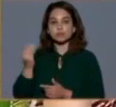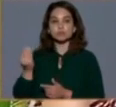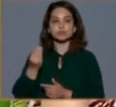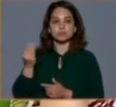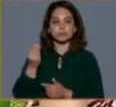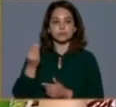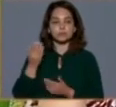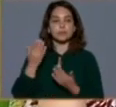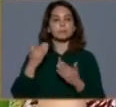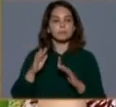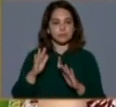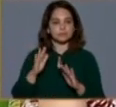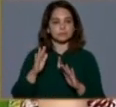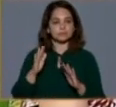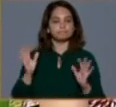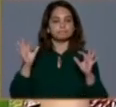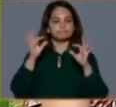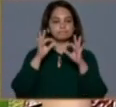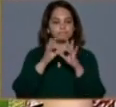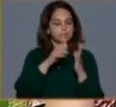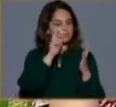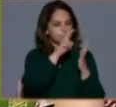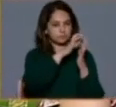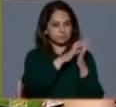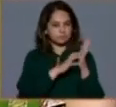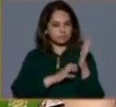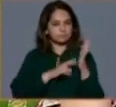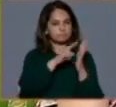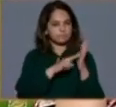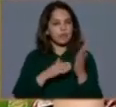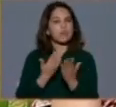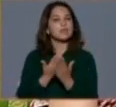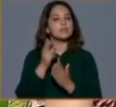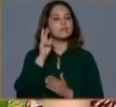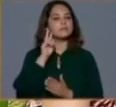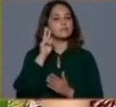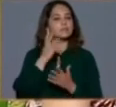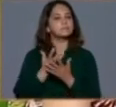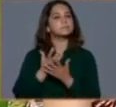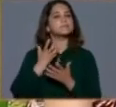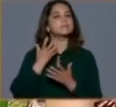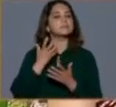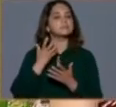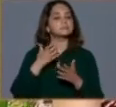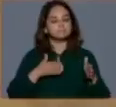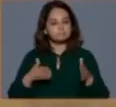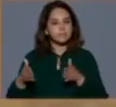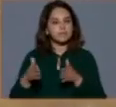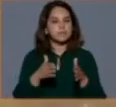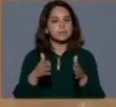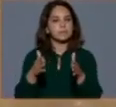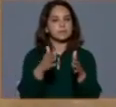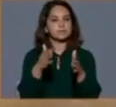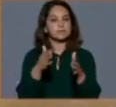Mas o Evangelho, na forma longa que vamos ler, também valoriza aquilo que sucede no caminho para a